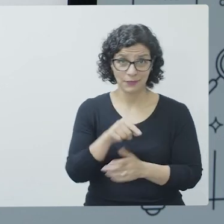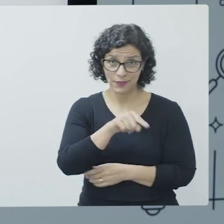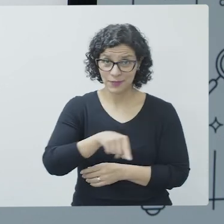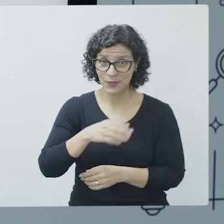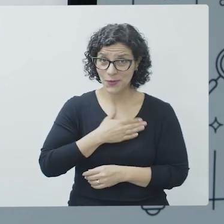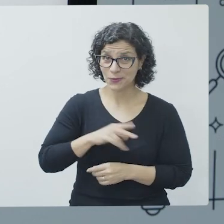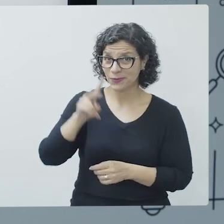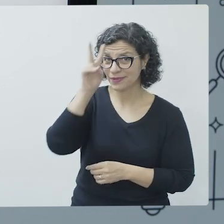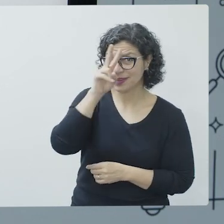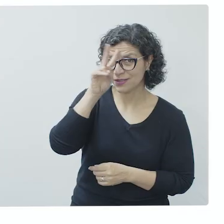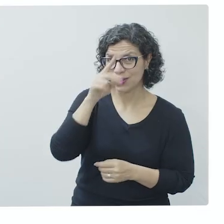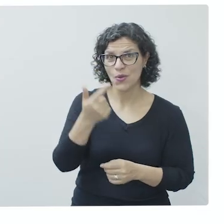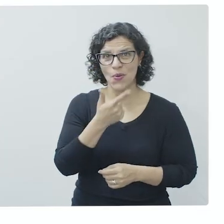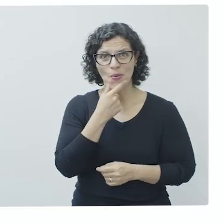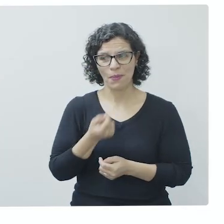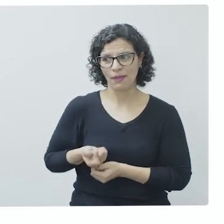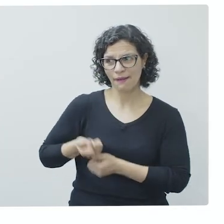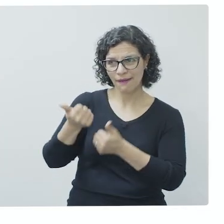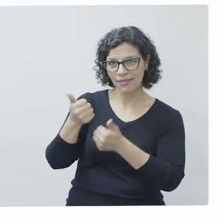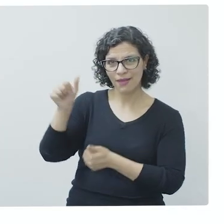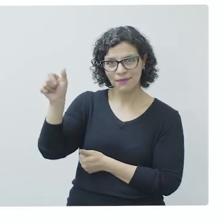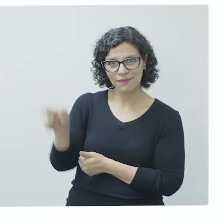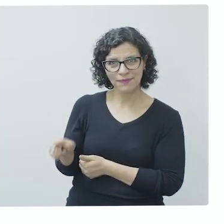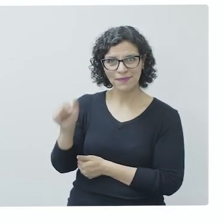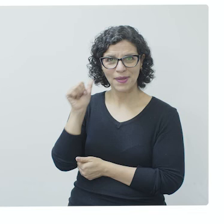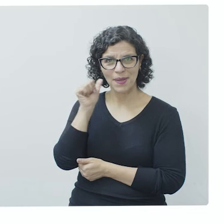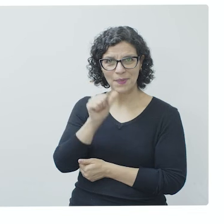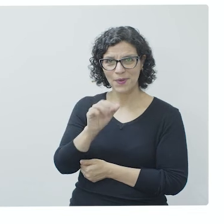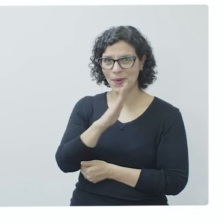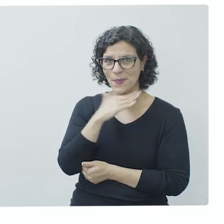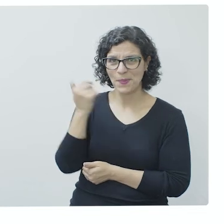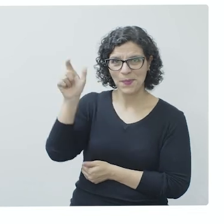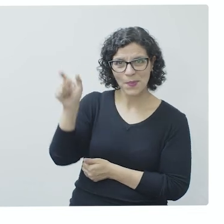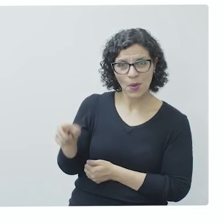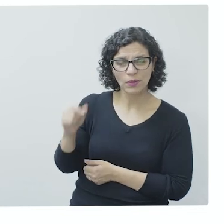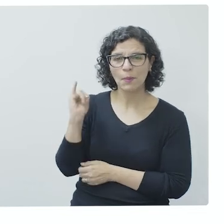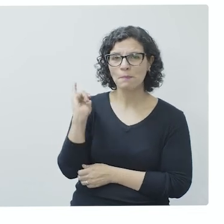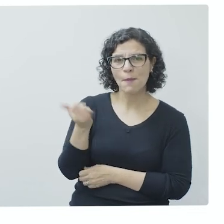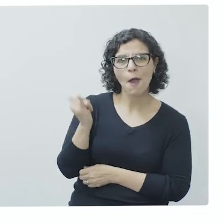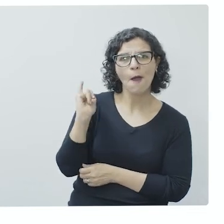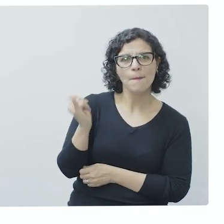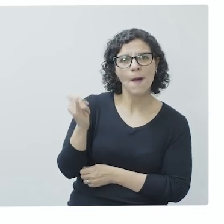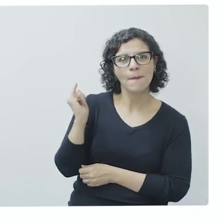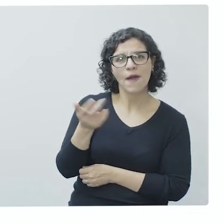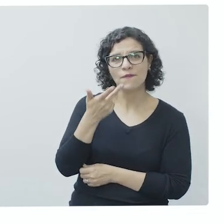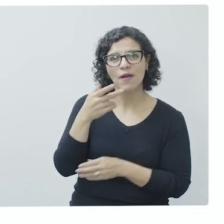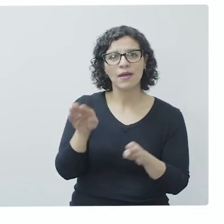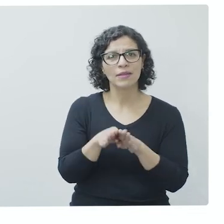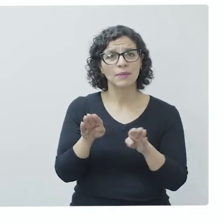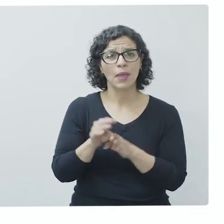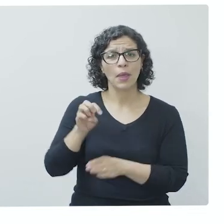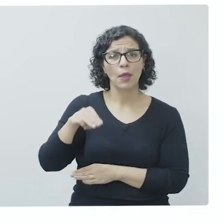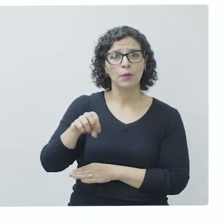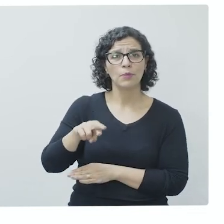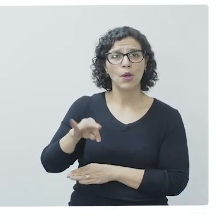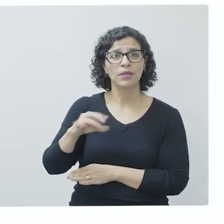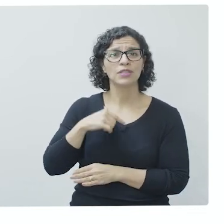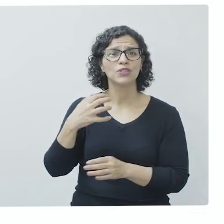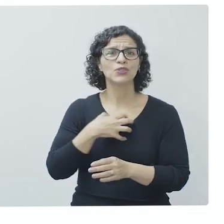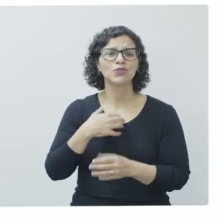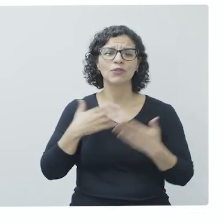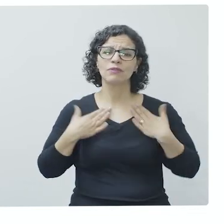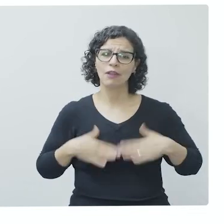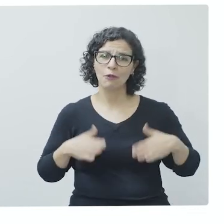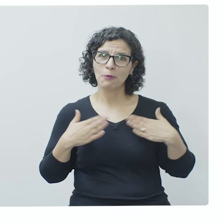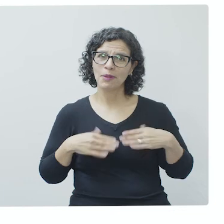Gostou do conto, O Homem que Enganava a Morte? Achou interessante? Viu como é uma narrativa que fala dessa palavra morte, mas de uma forma